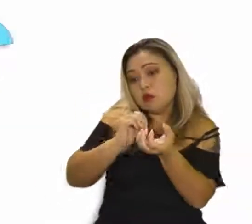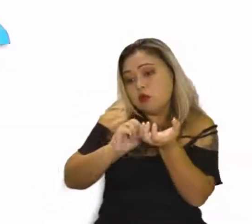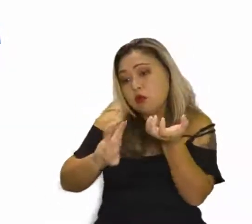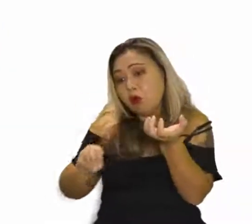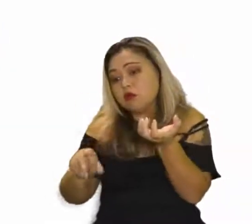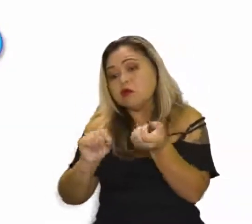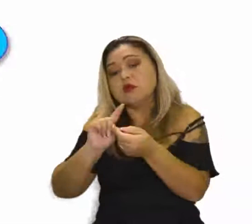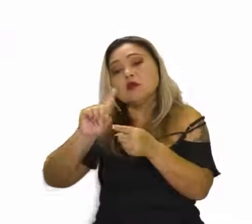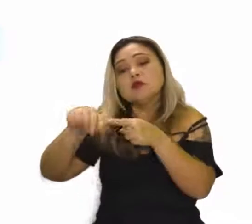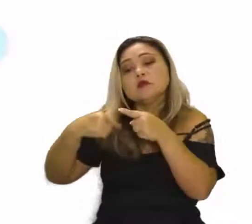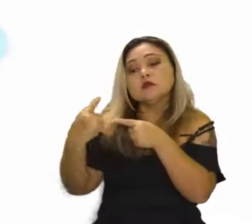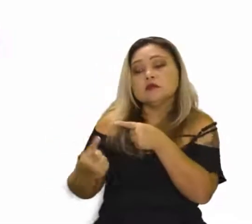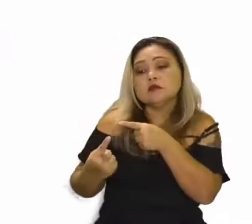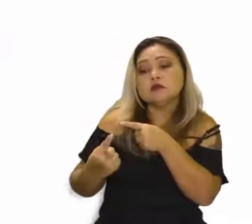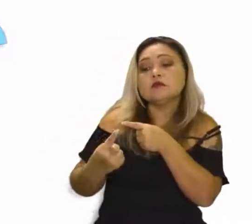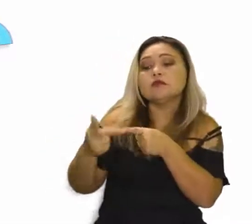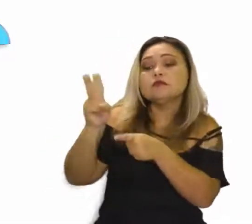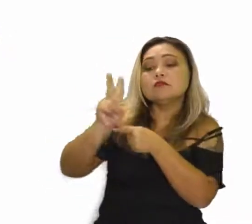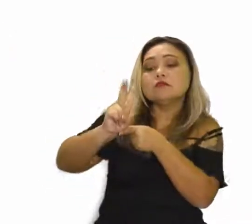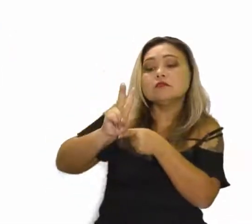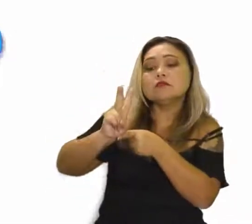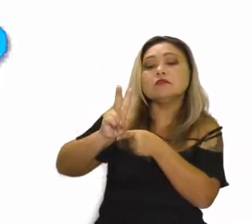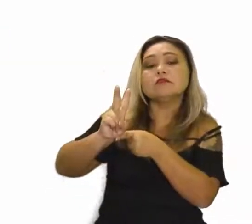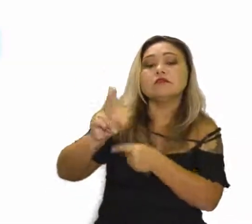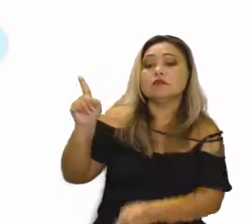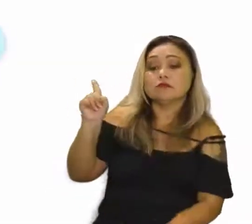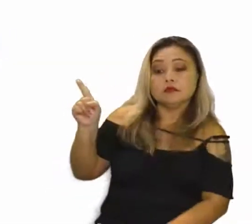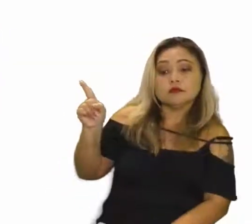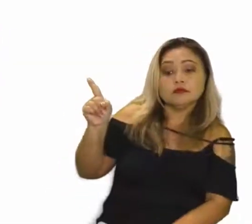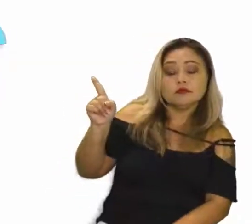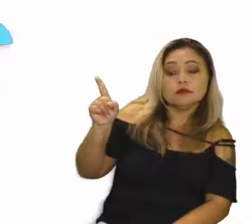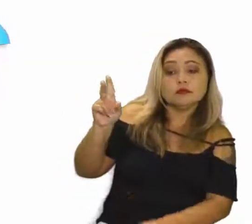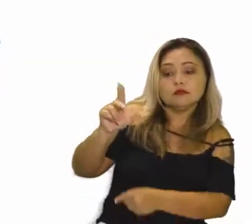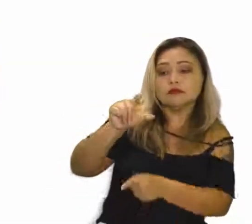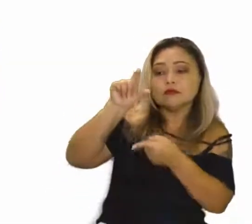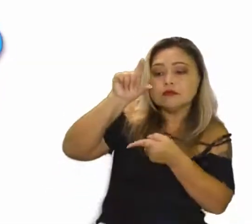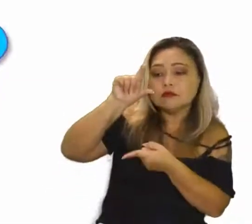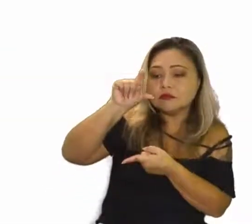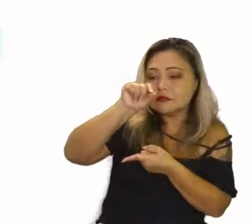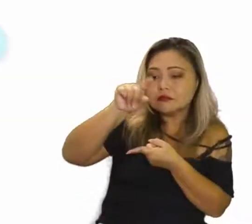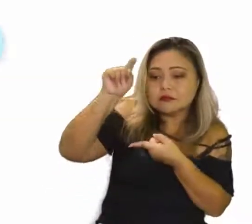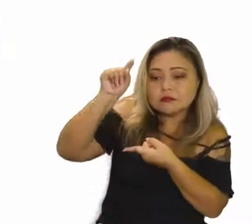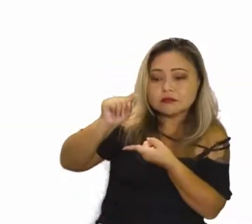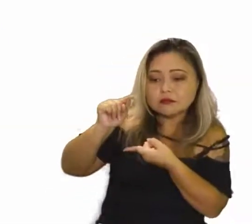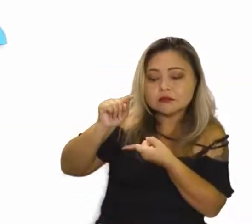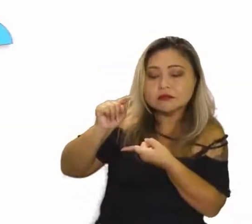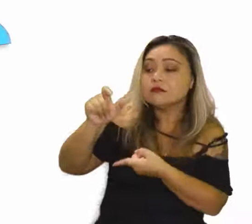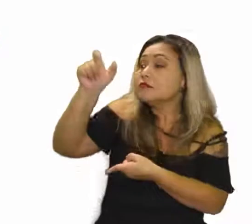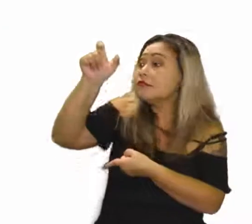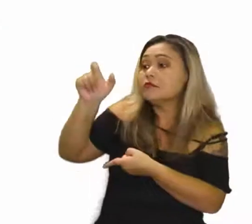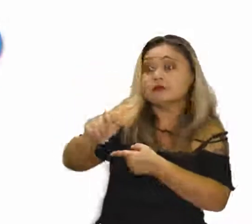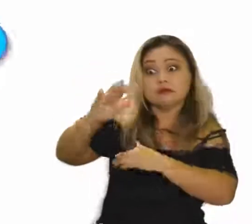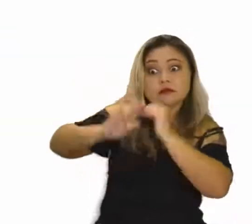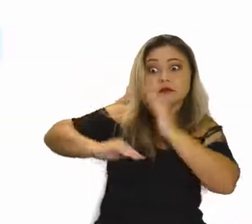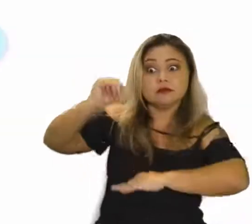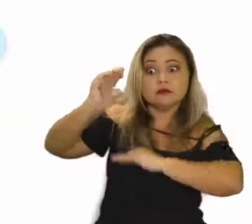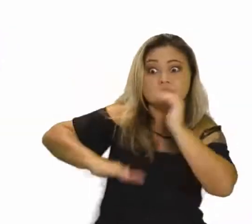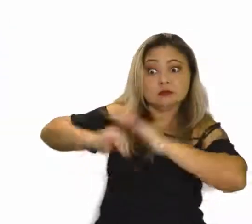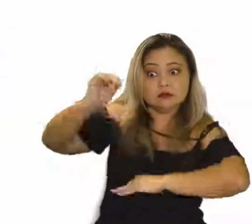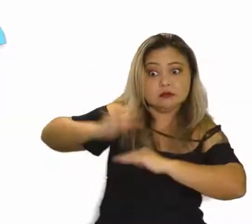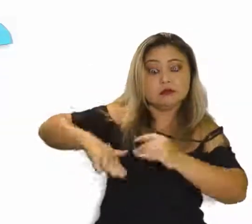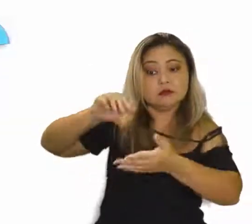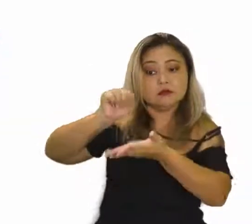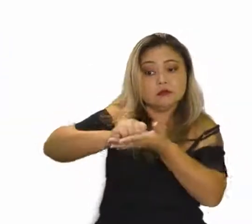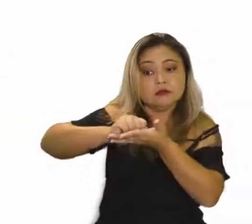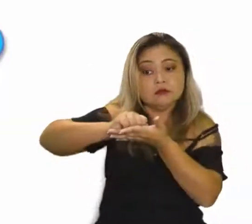ovo. E para quem cria codorna, é codornicultura. E quem cria codorna é chamado o quê? Isso aí é